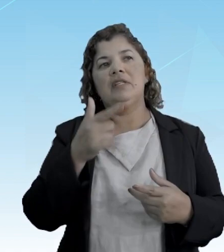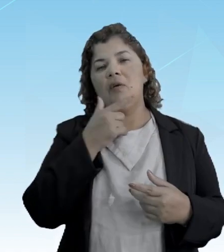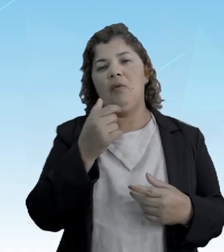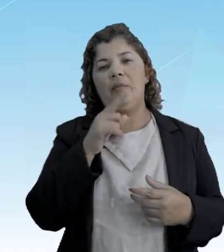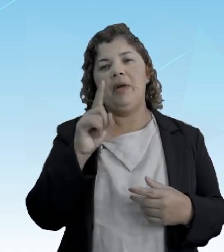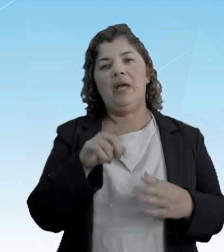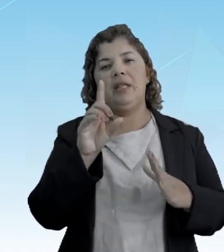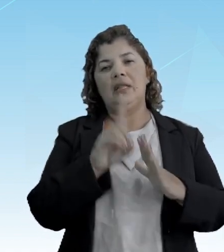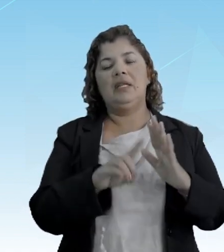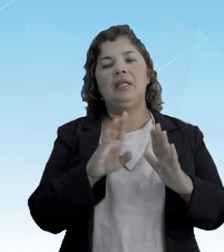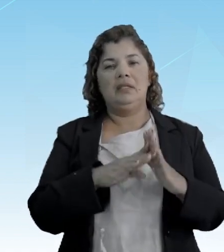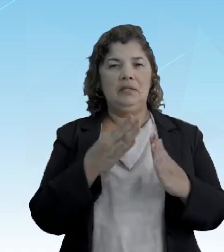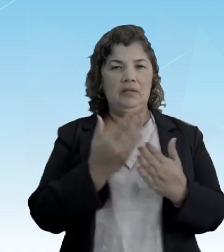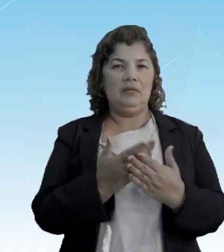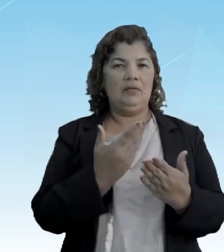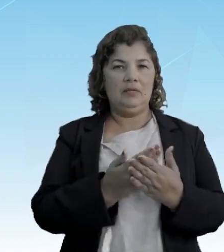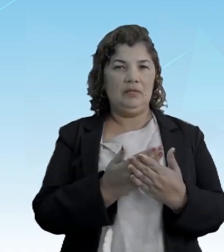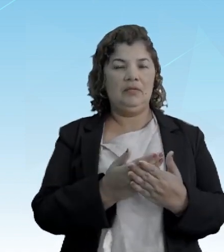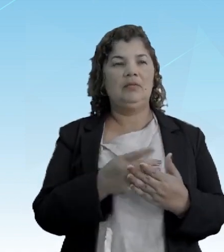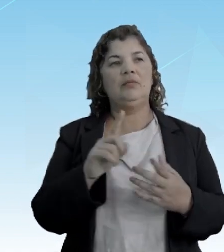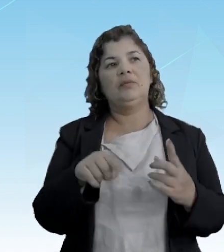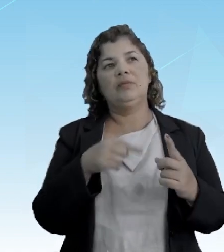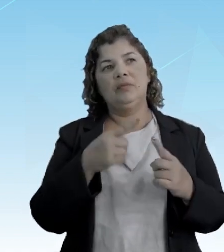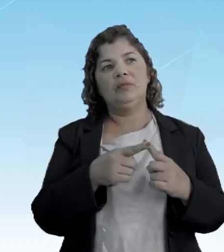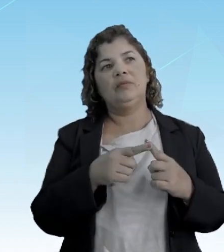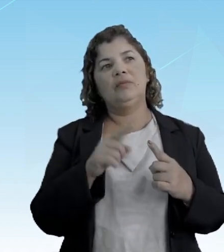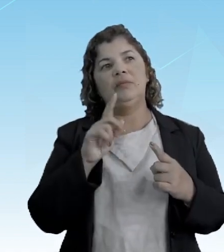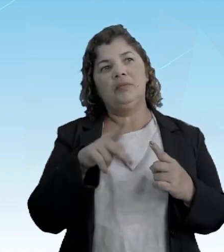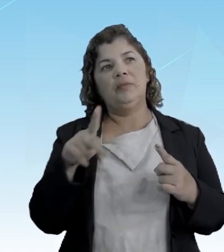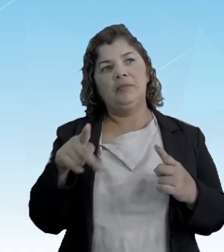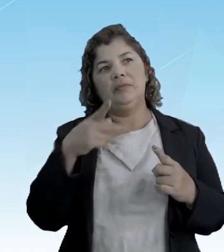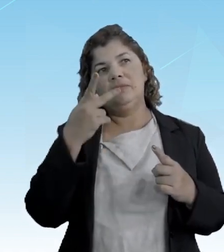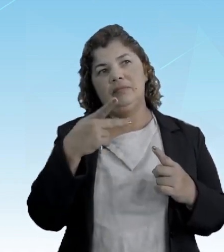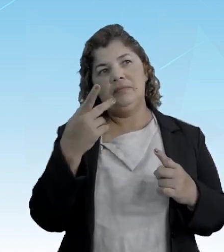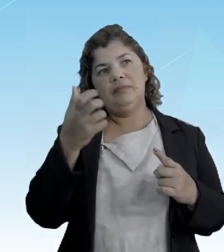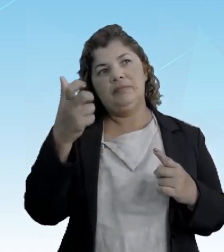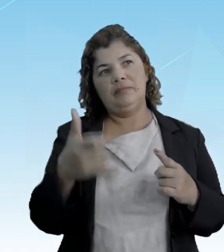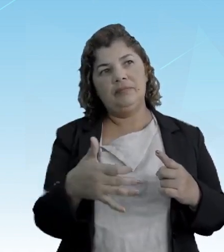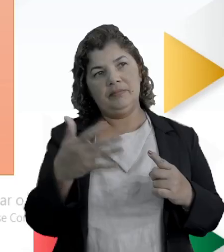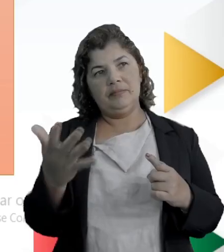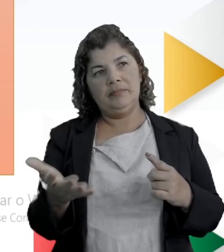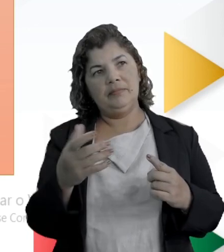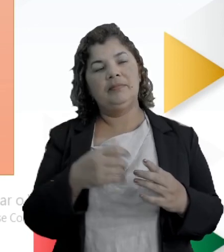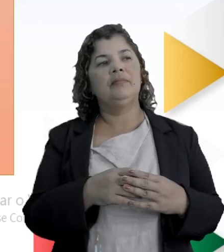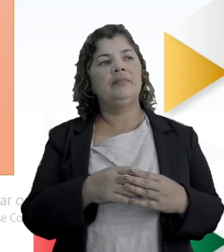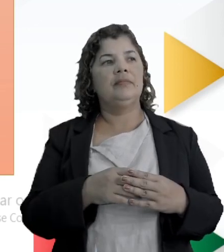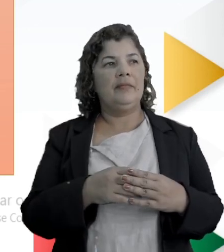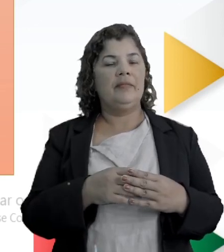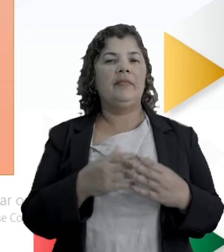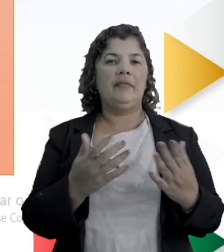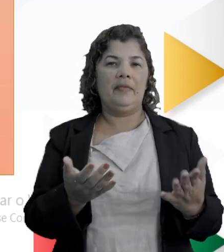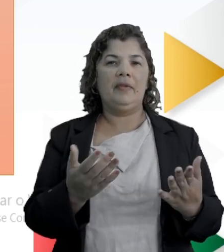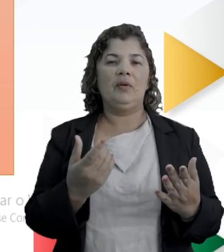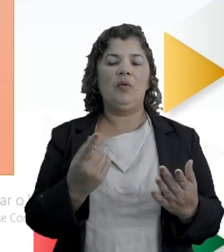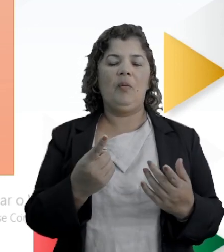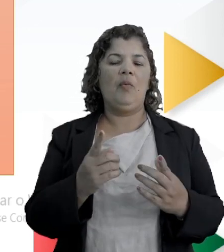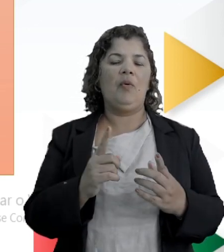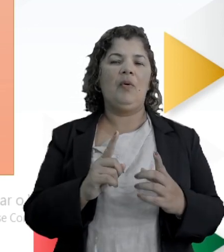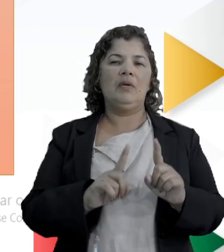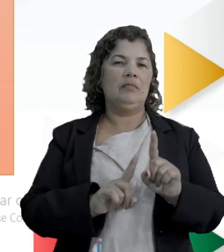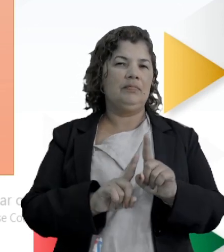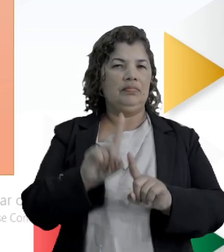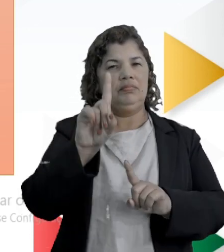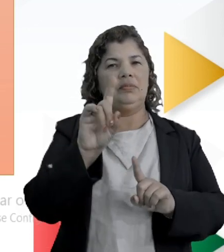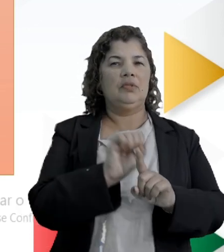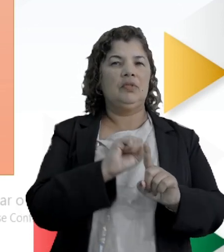escola. Então veja só, outro ponto que o professor irá falar agora. Por favor, na tela, nós temos aí ascensão social.